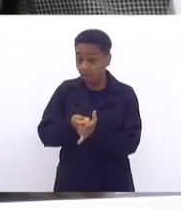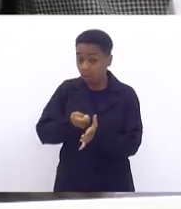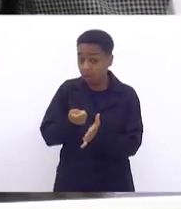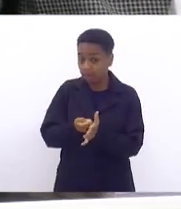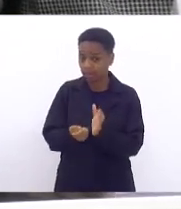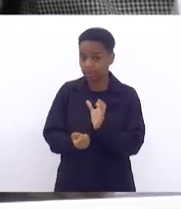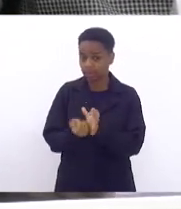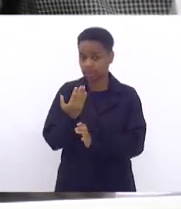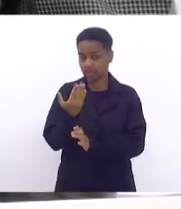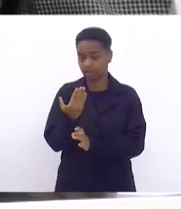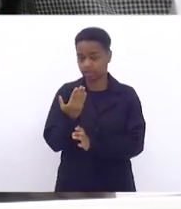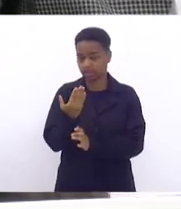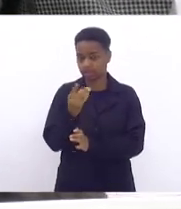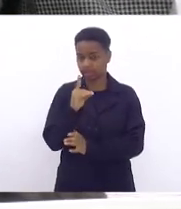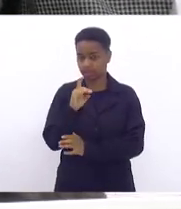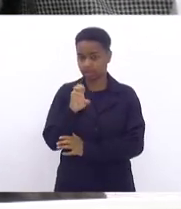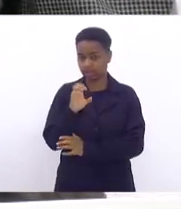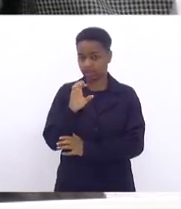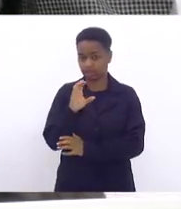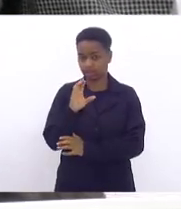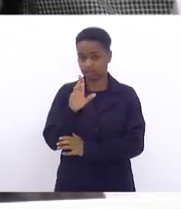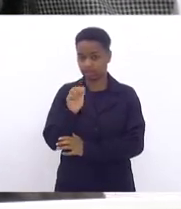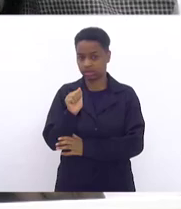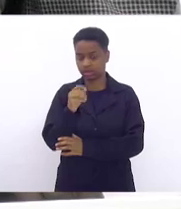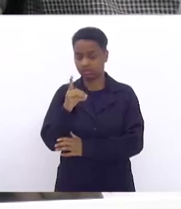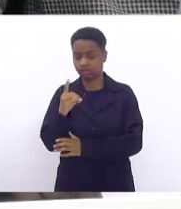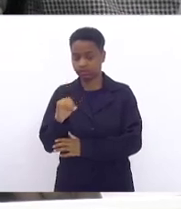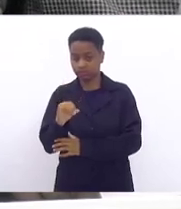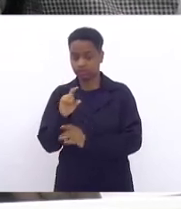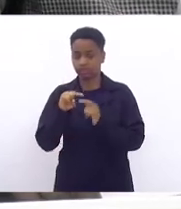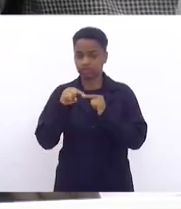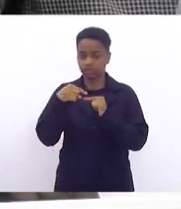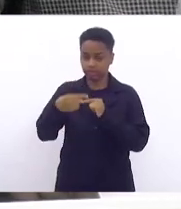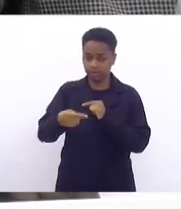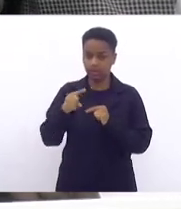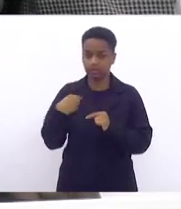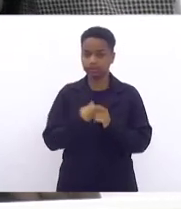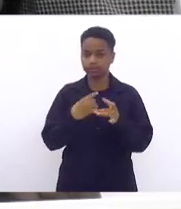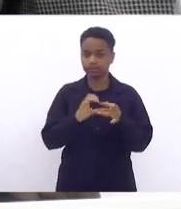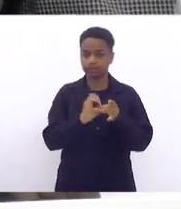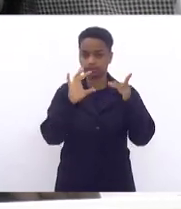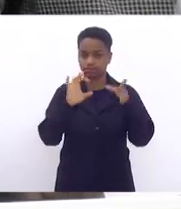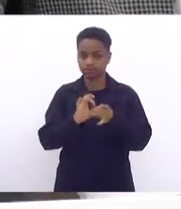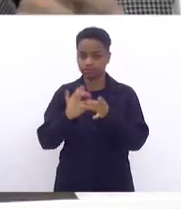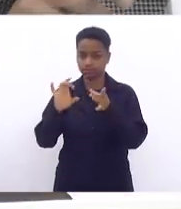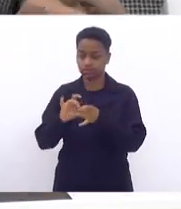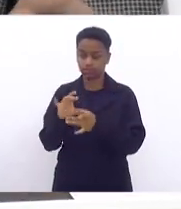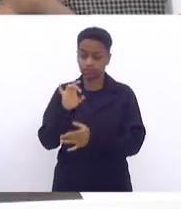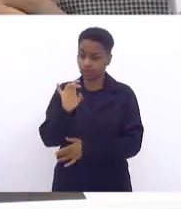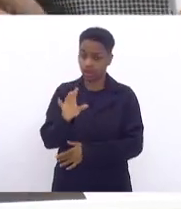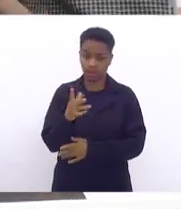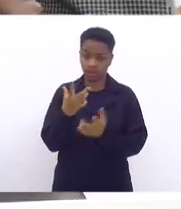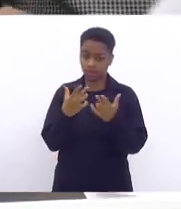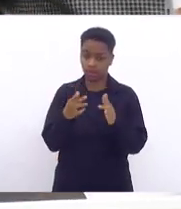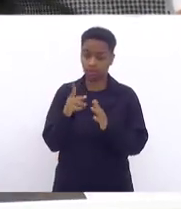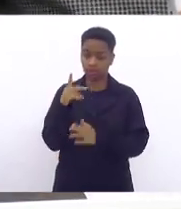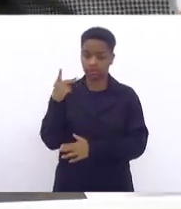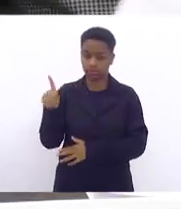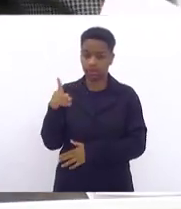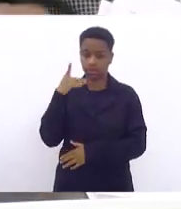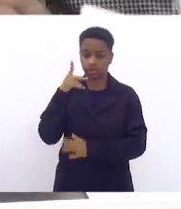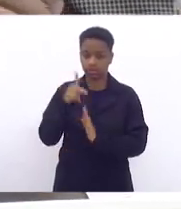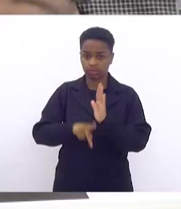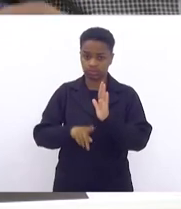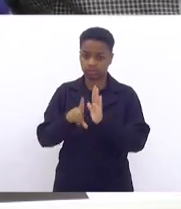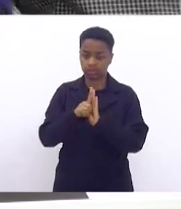determinou a criação da DECRAD. Verdade. Aí depois, em outras, a gente autorizava, como está no projeto da deputada